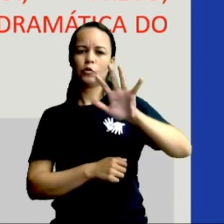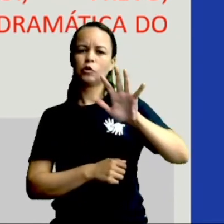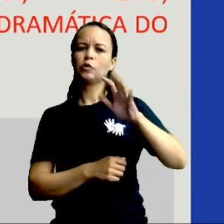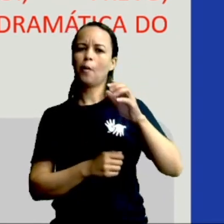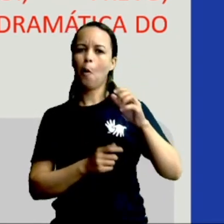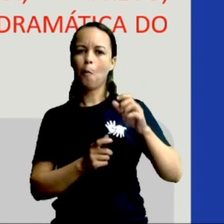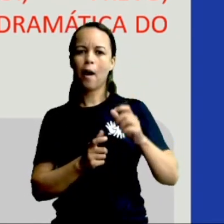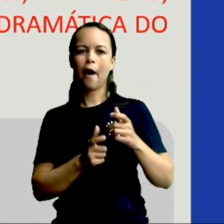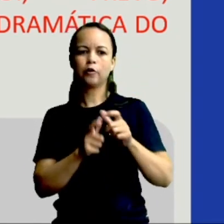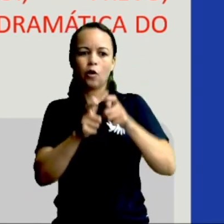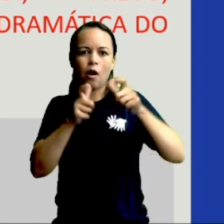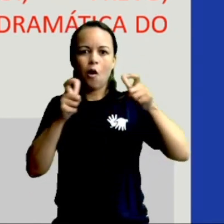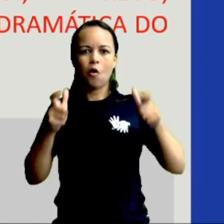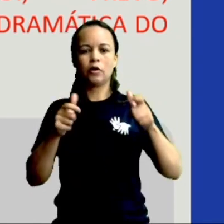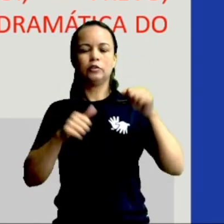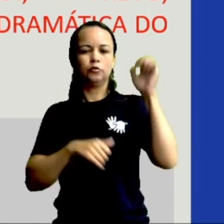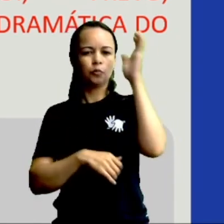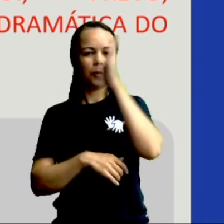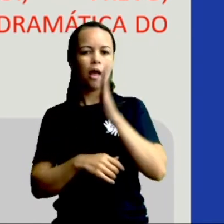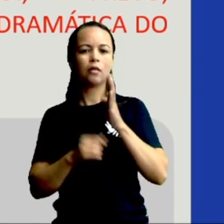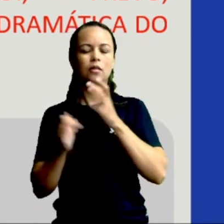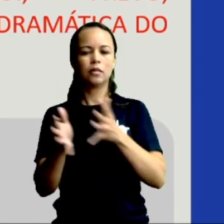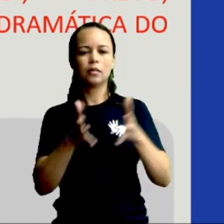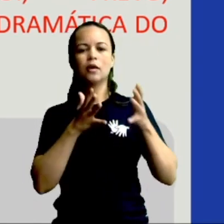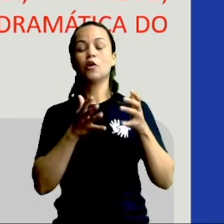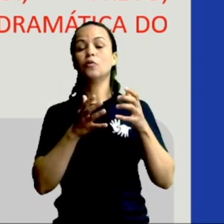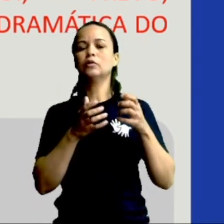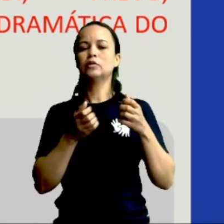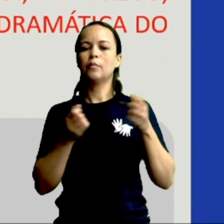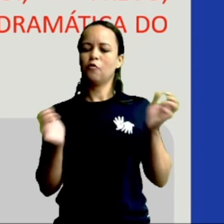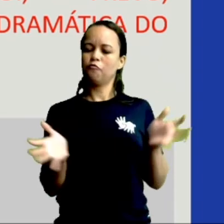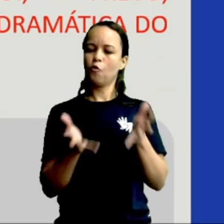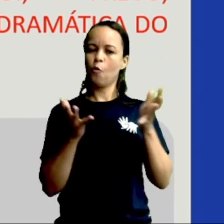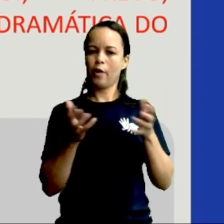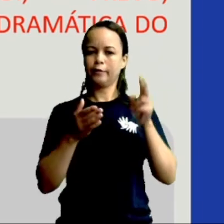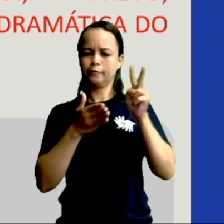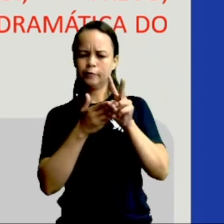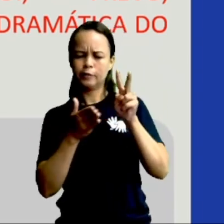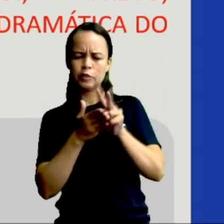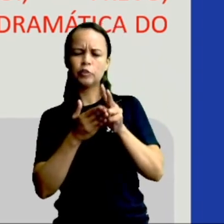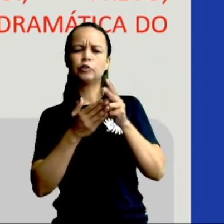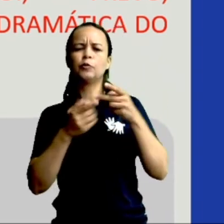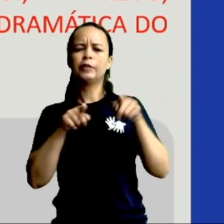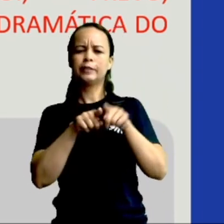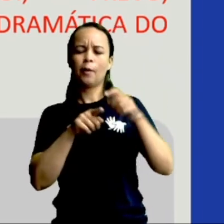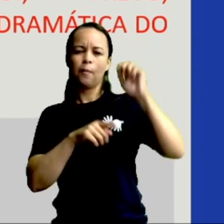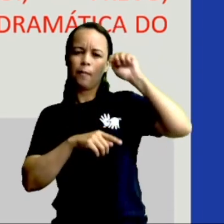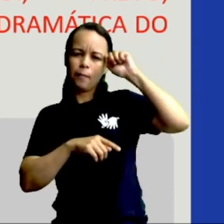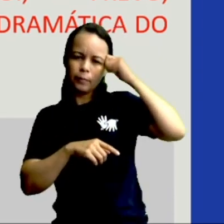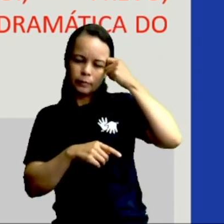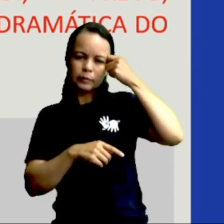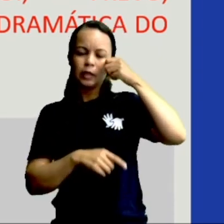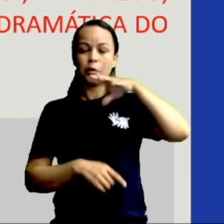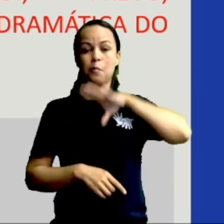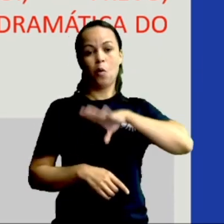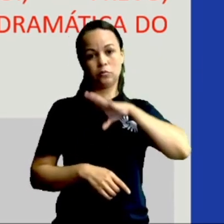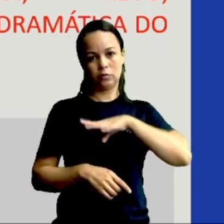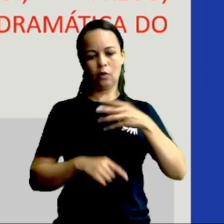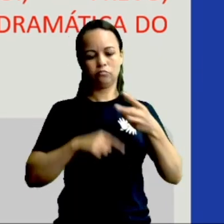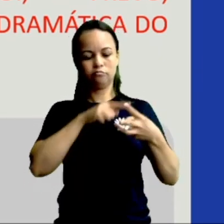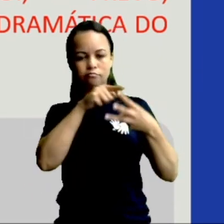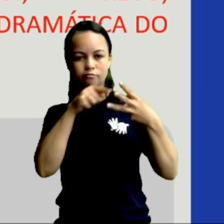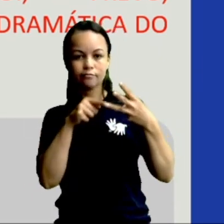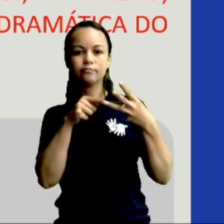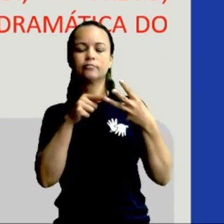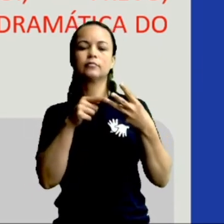Brasil. E aí ele recebeu influências dos indígenas, influência africana e influência portuguesa.